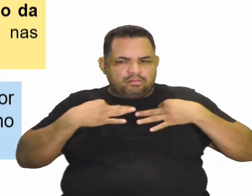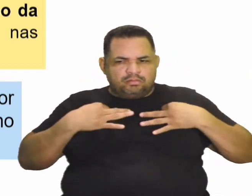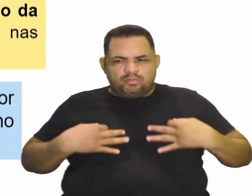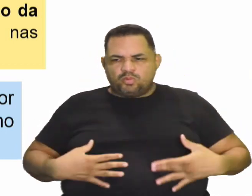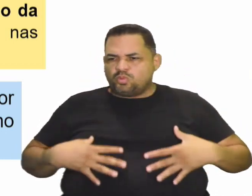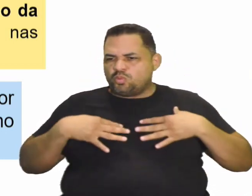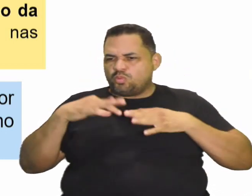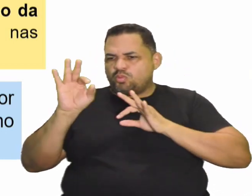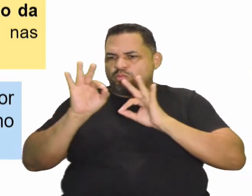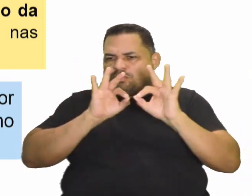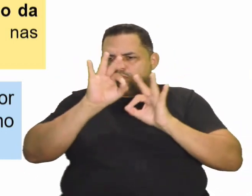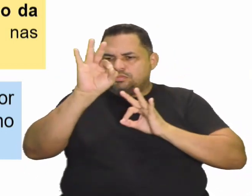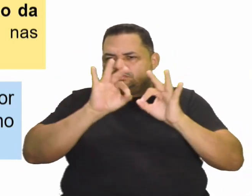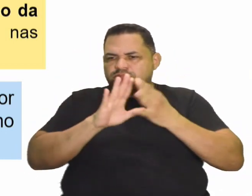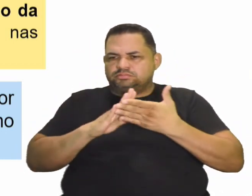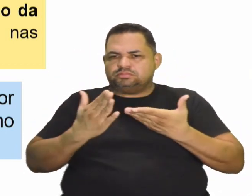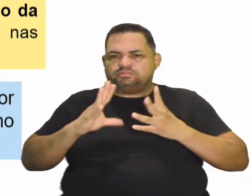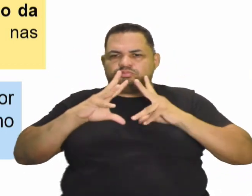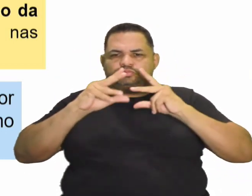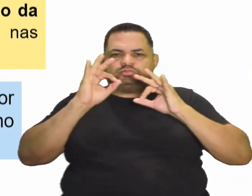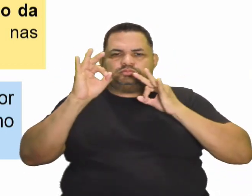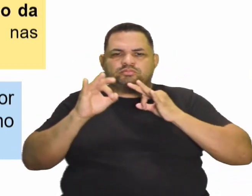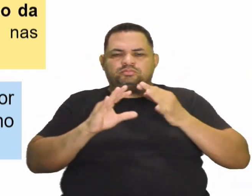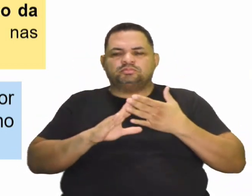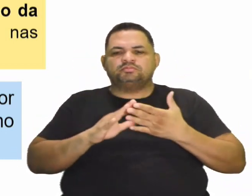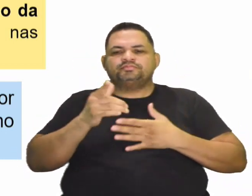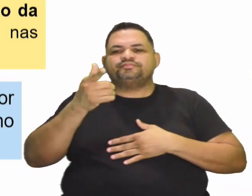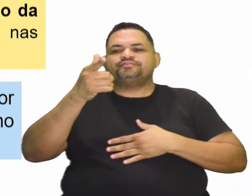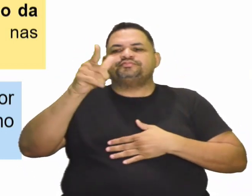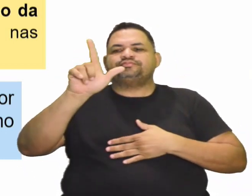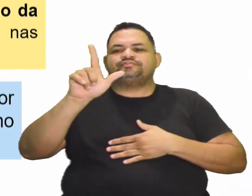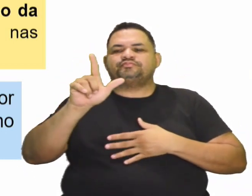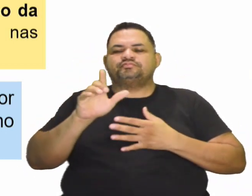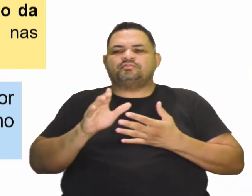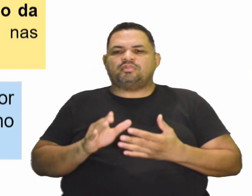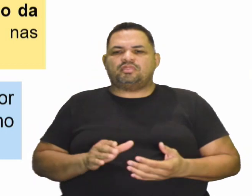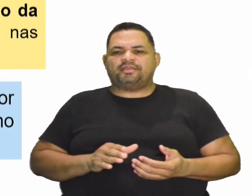também a noção de perspectiva e muitas outras